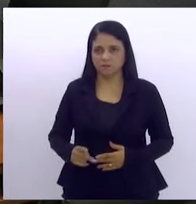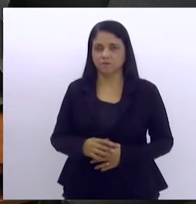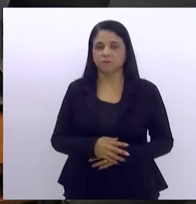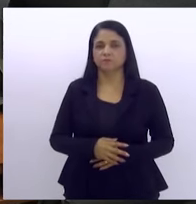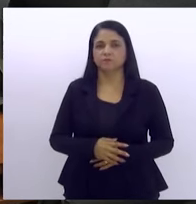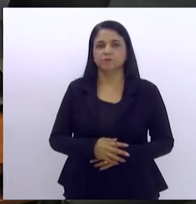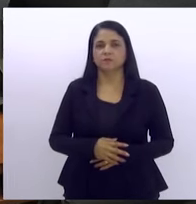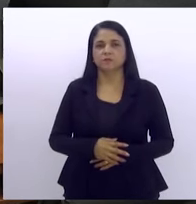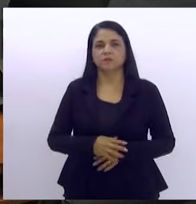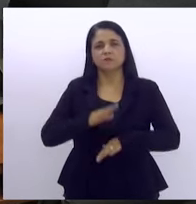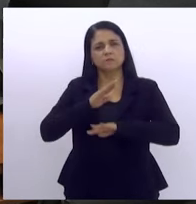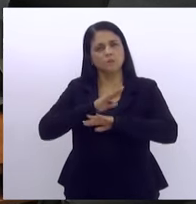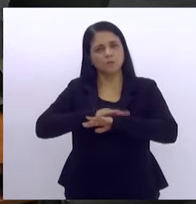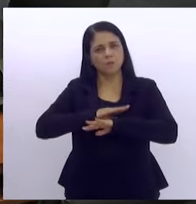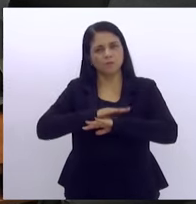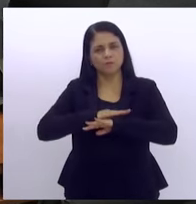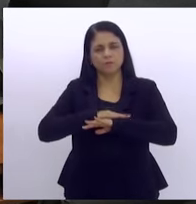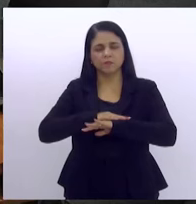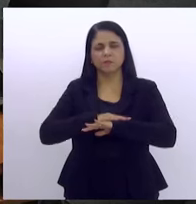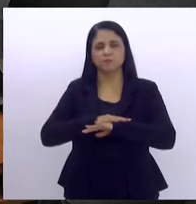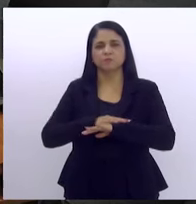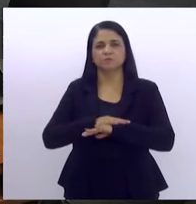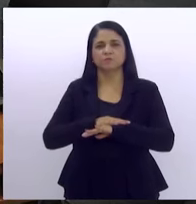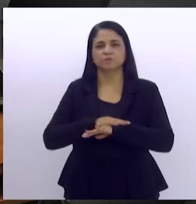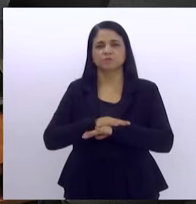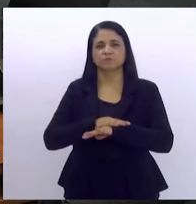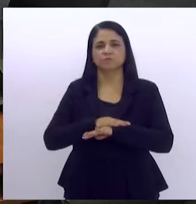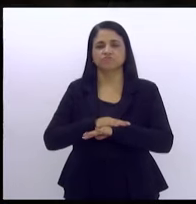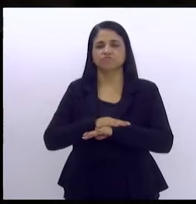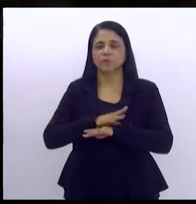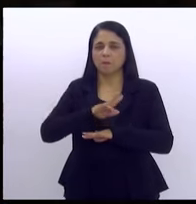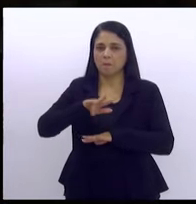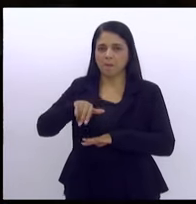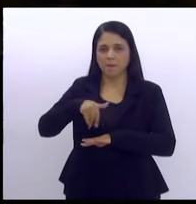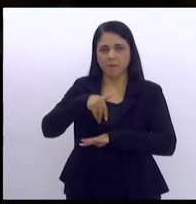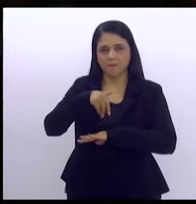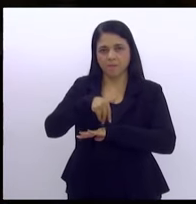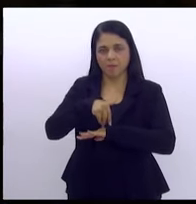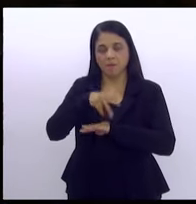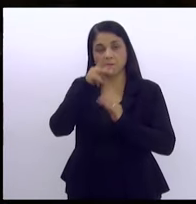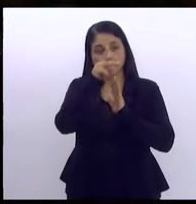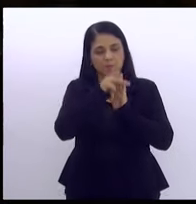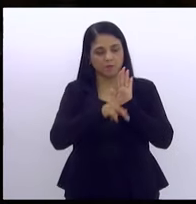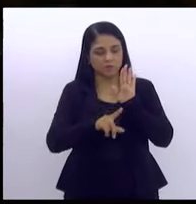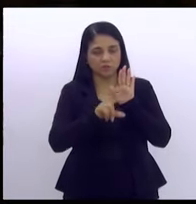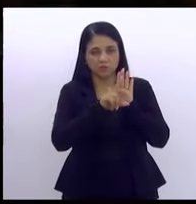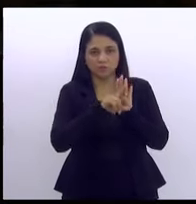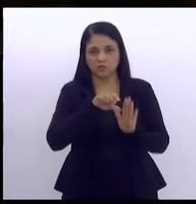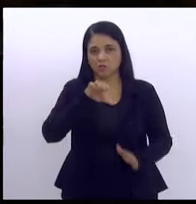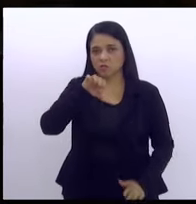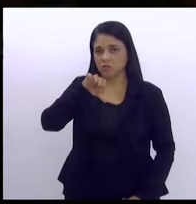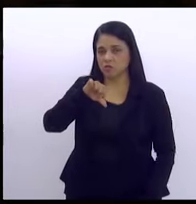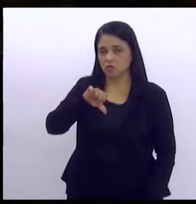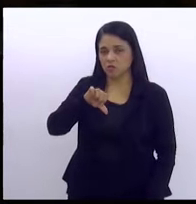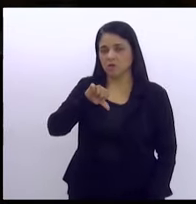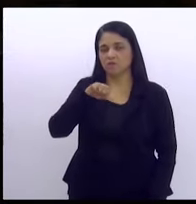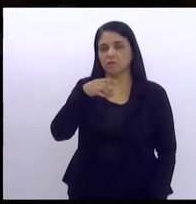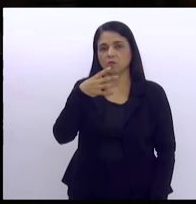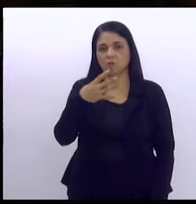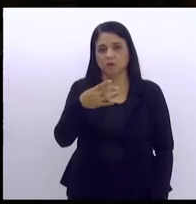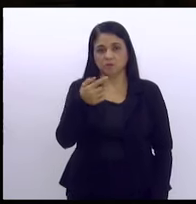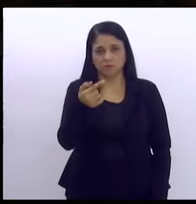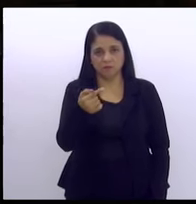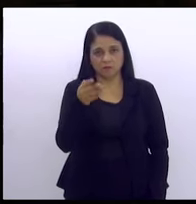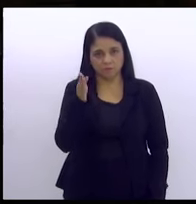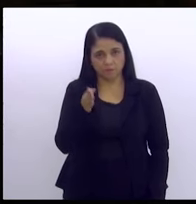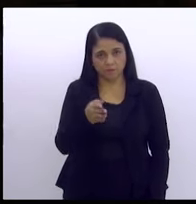por esse momento. É apenas para fazer uma breve colocação em relação ao projeto de lei número 947/2023,